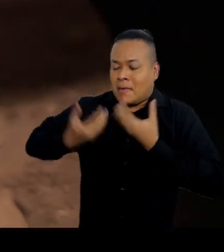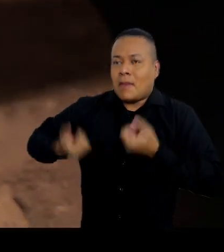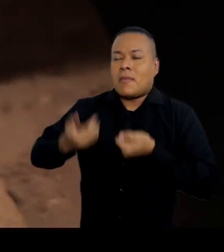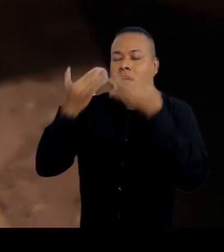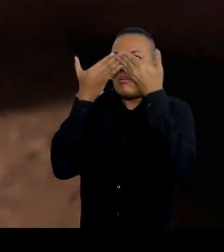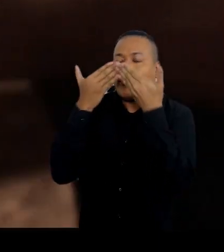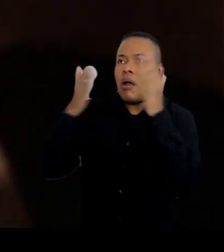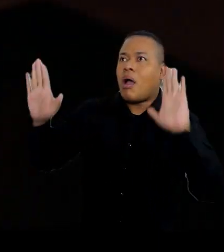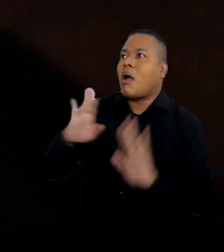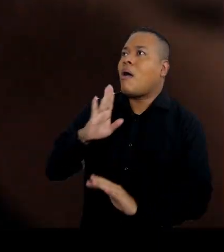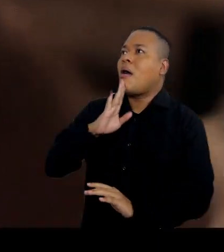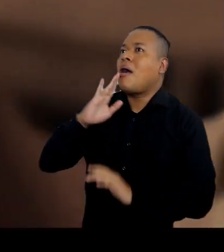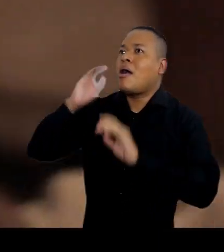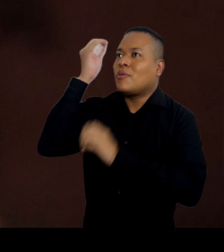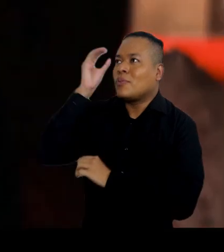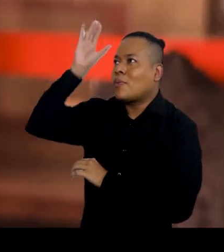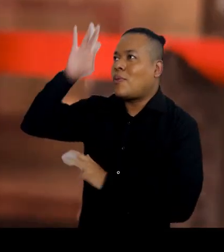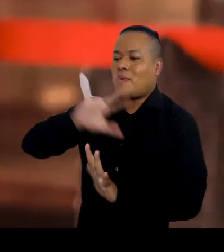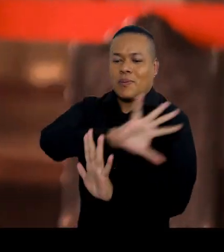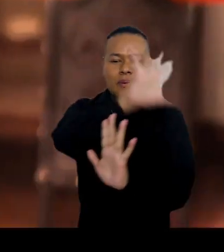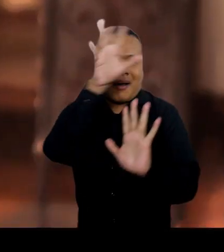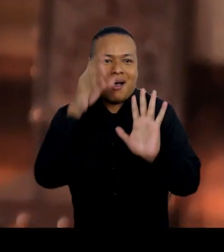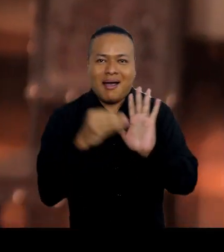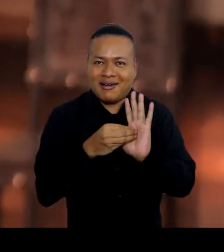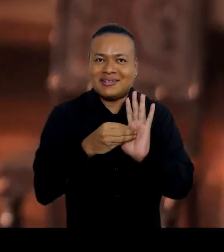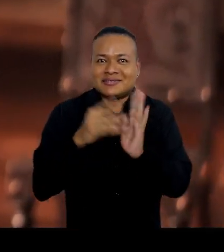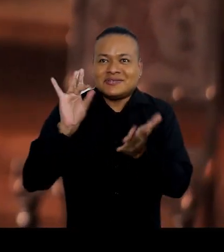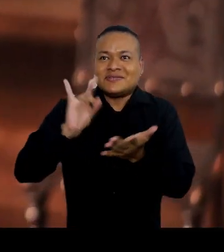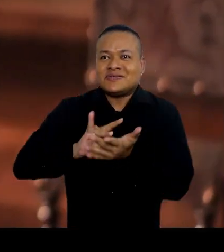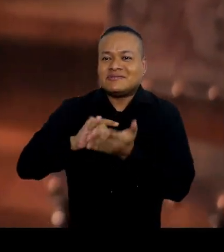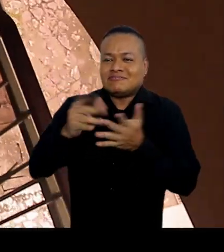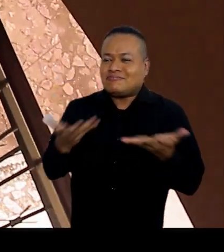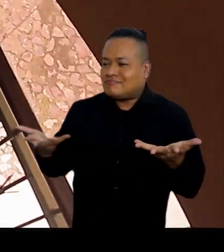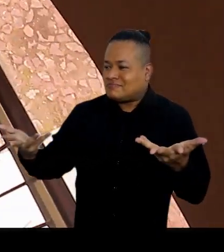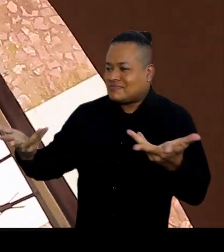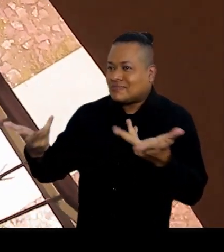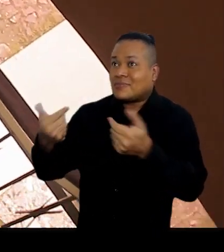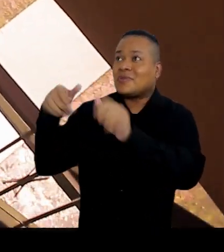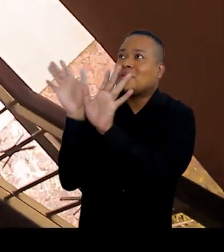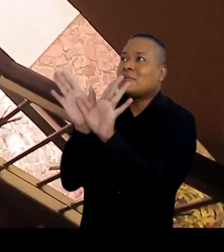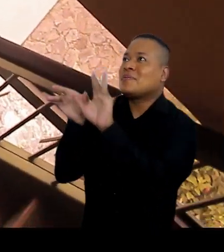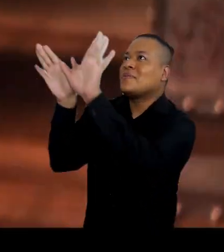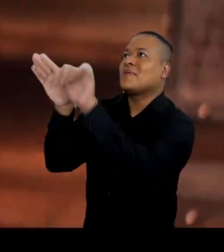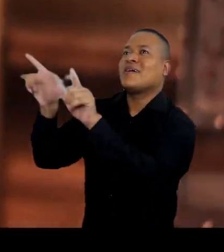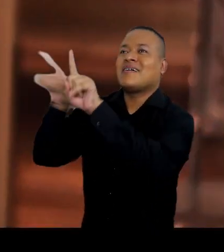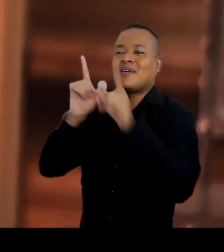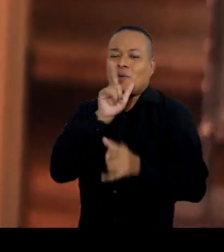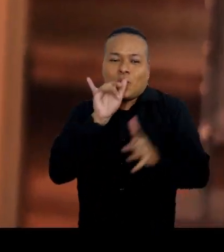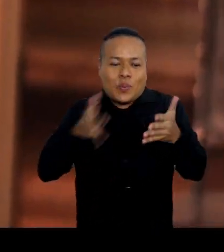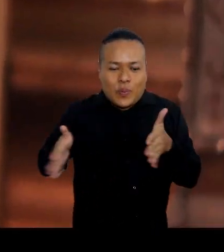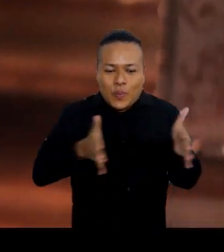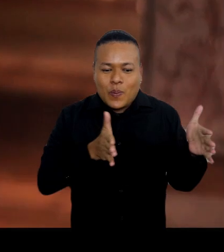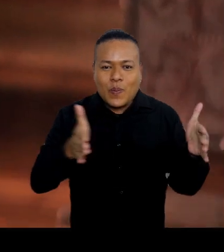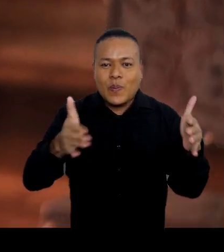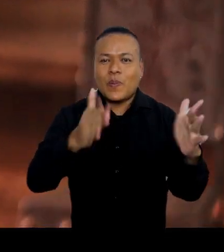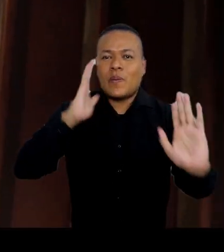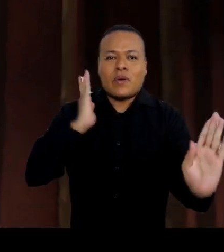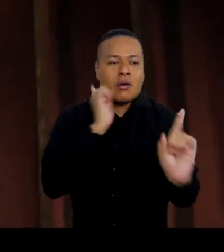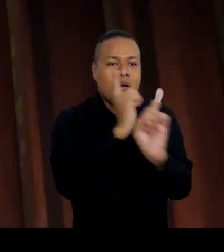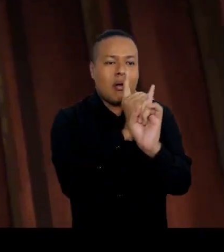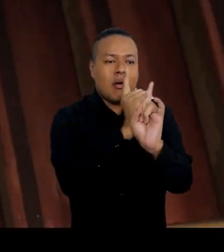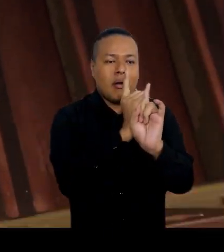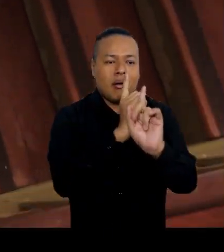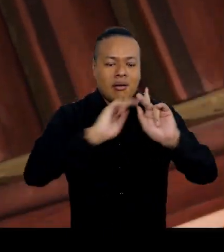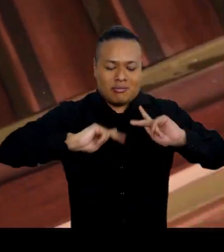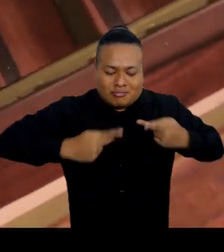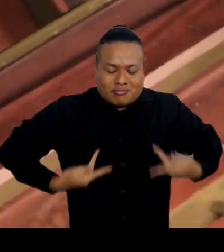janelas abertas para o universo amazônico, onde a paisagem, os pássaros e o rio encontram o homem e